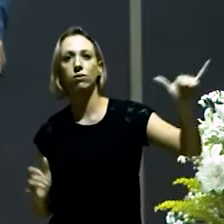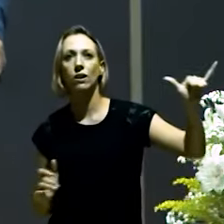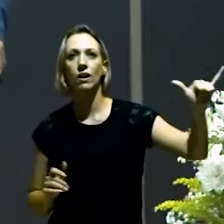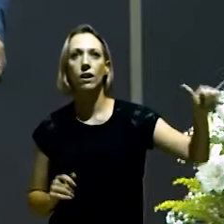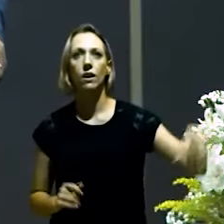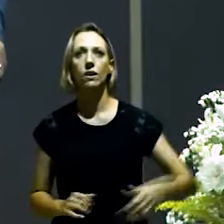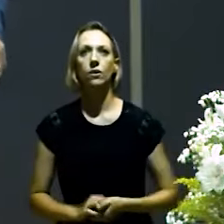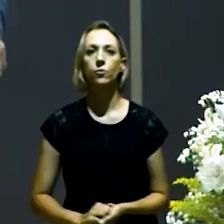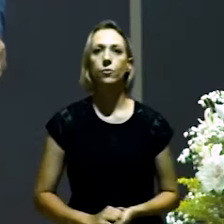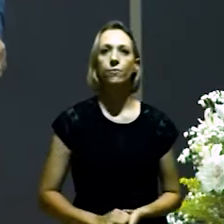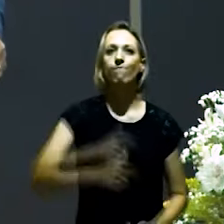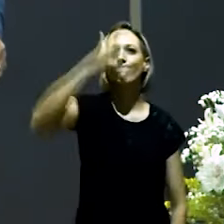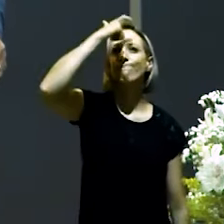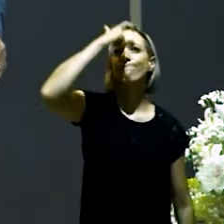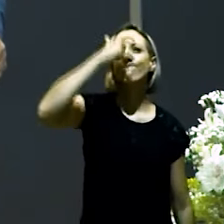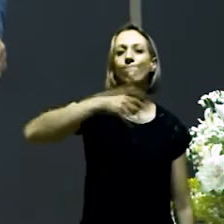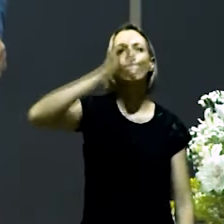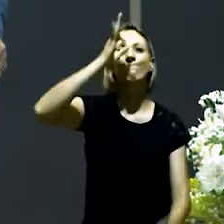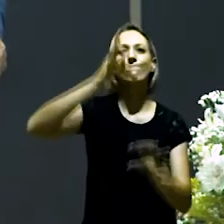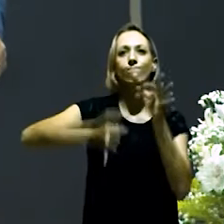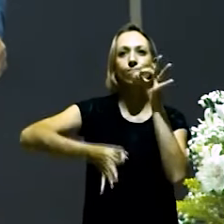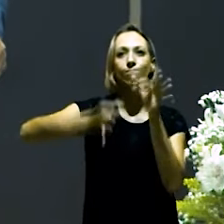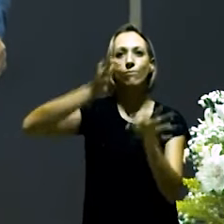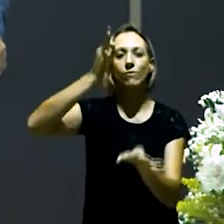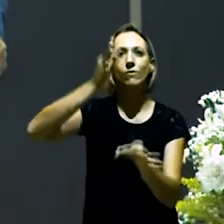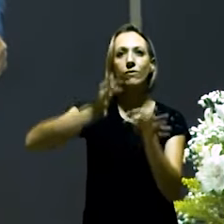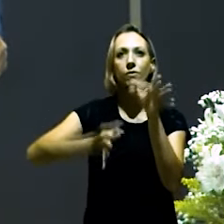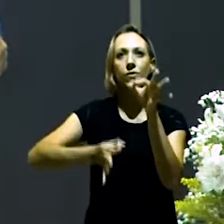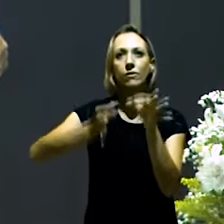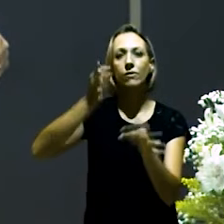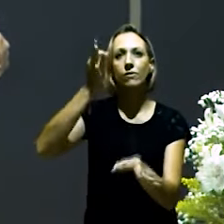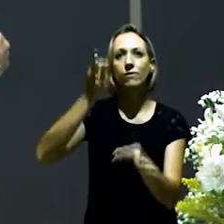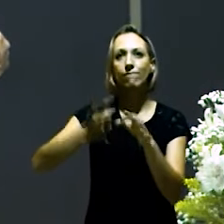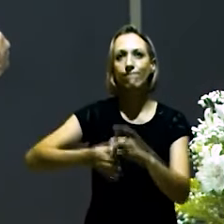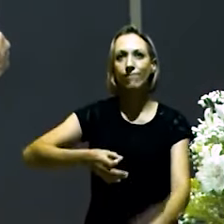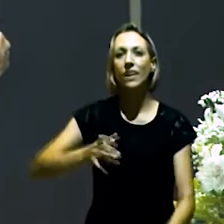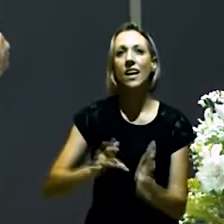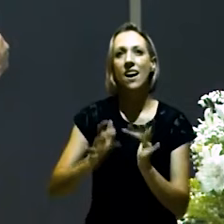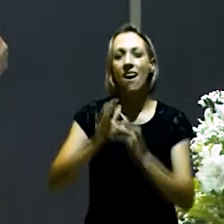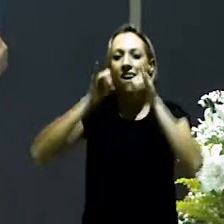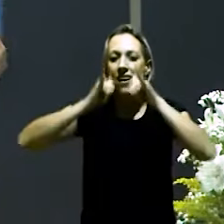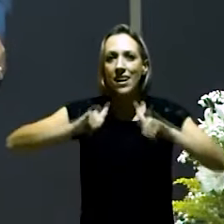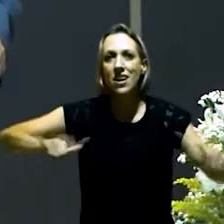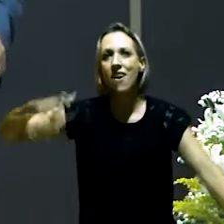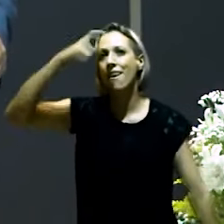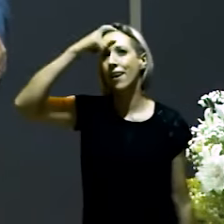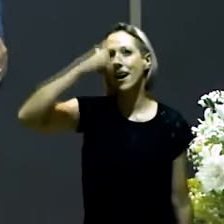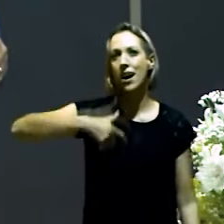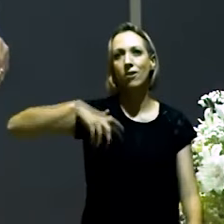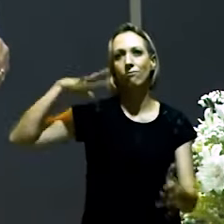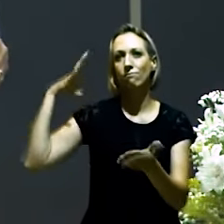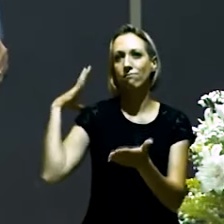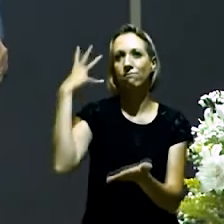fala em justiça. Eu sou aquele poderoso para salvar. E quando lhe repetem a